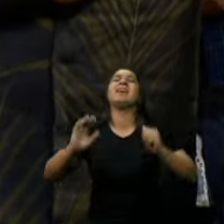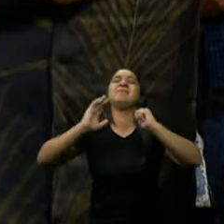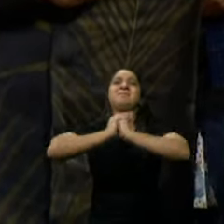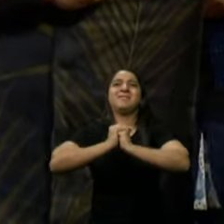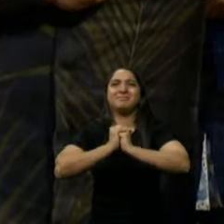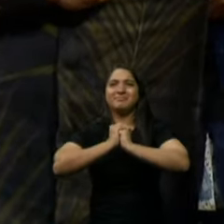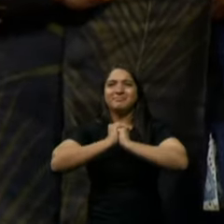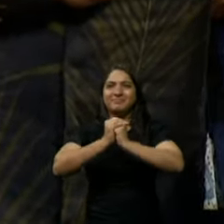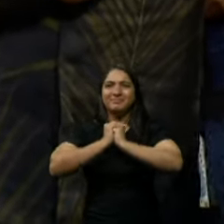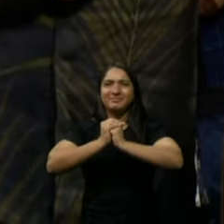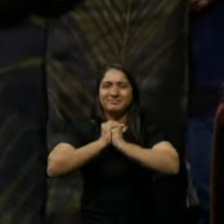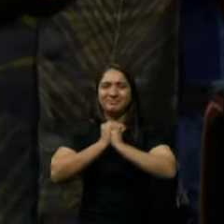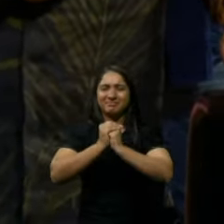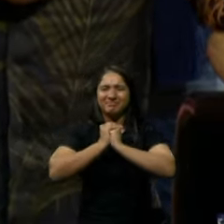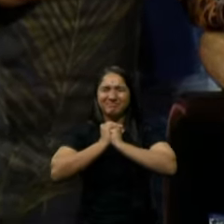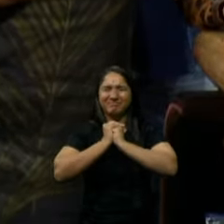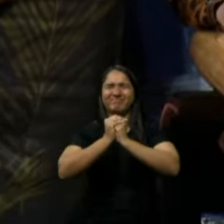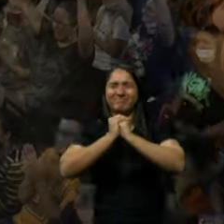E aí